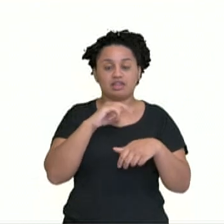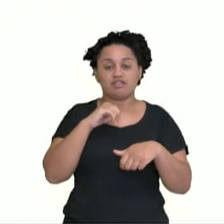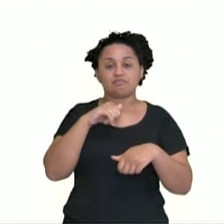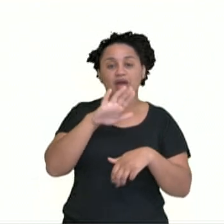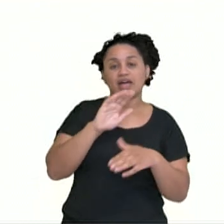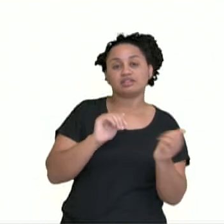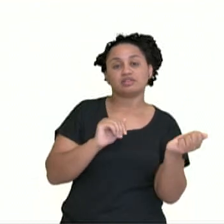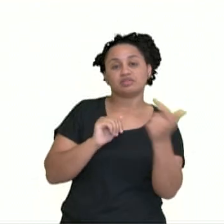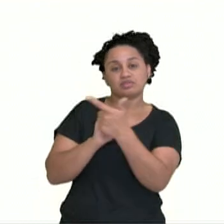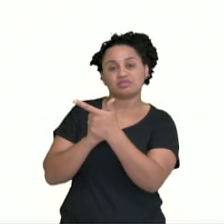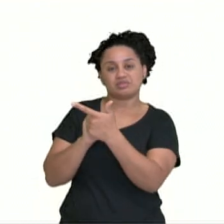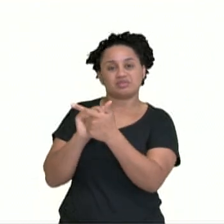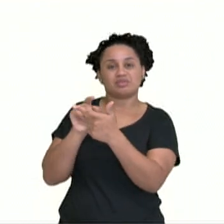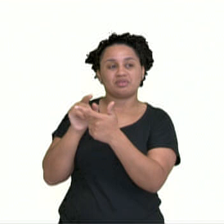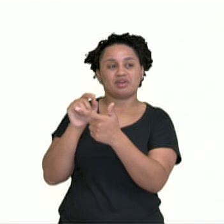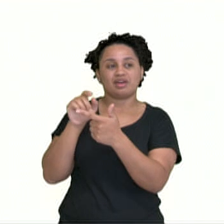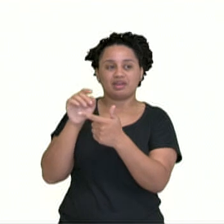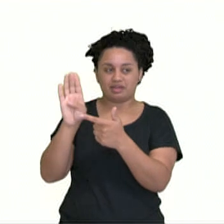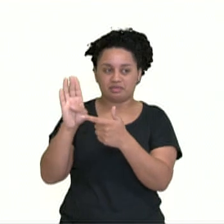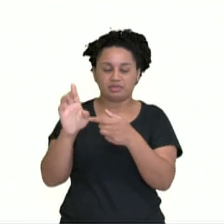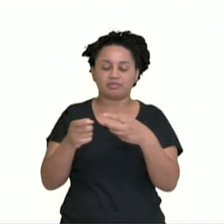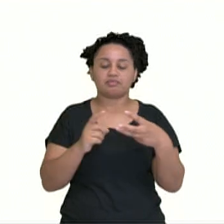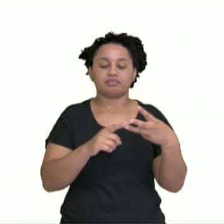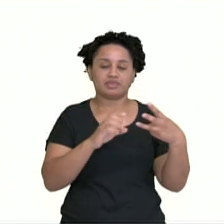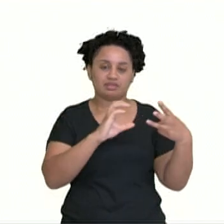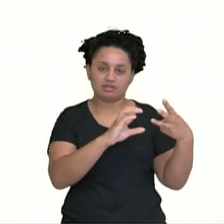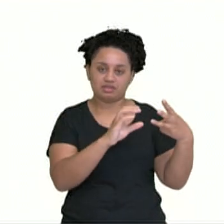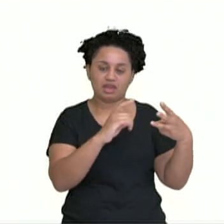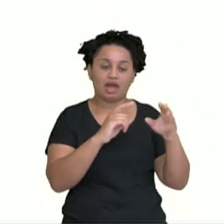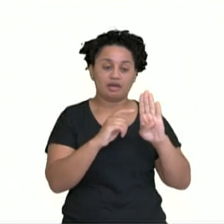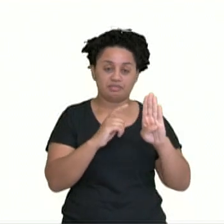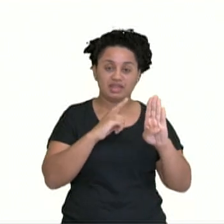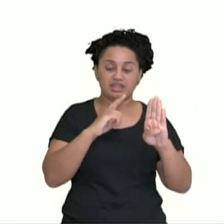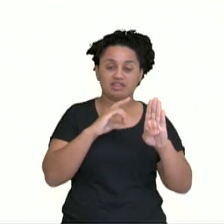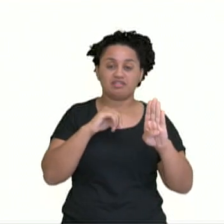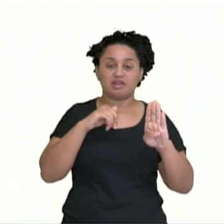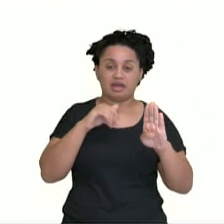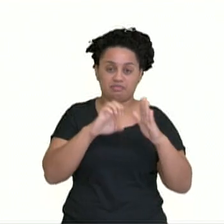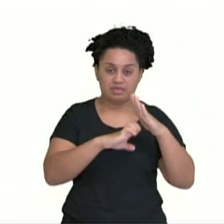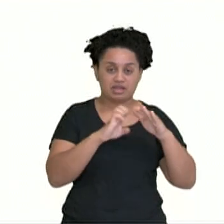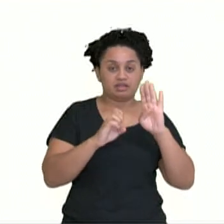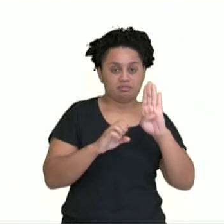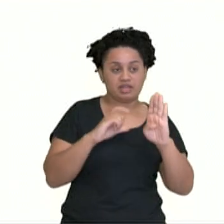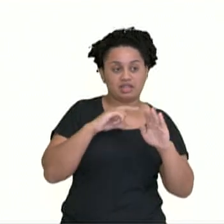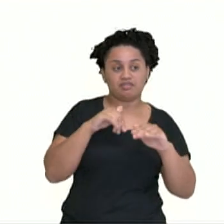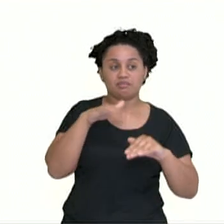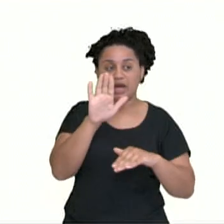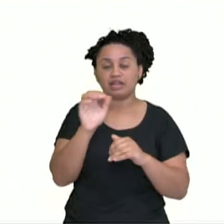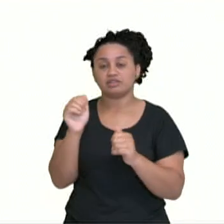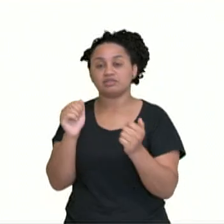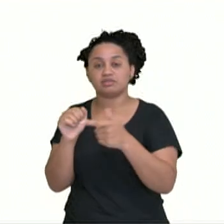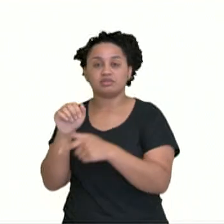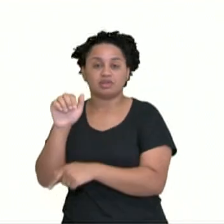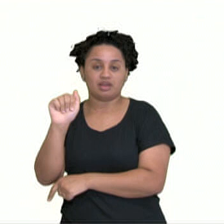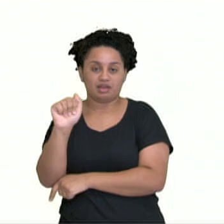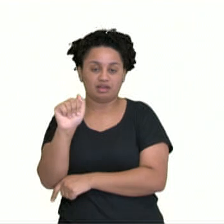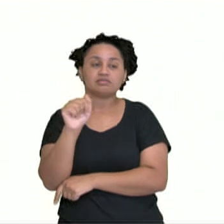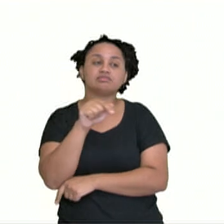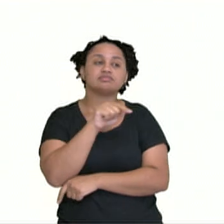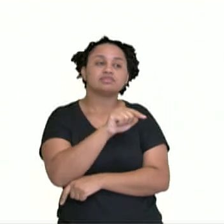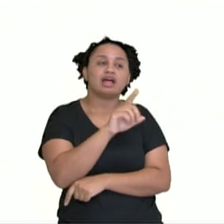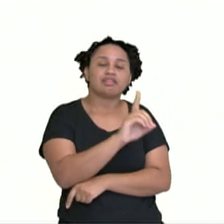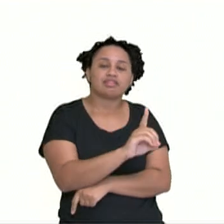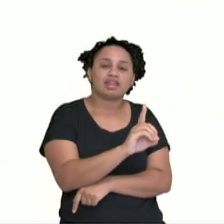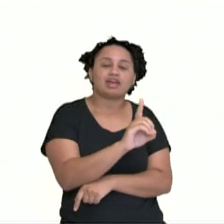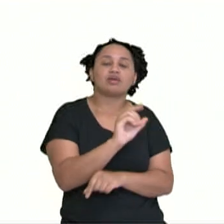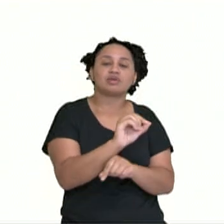do que B? Alternativa C. B teve um crescimento igual a A? E alternativa D.